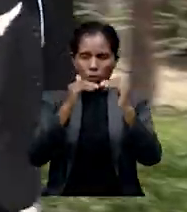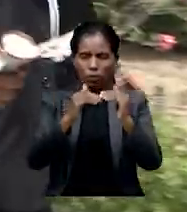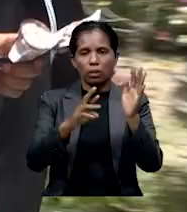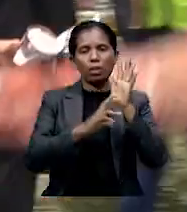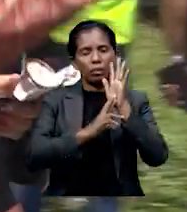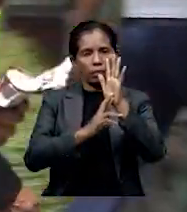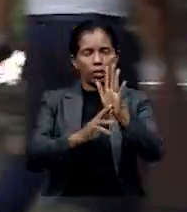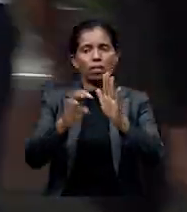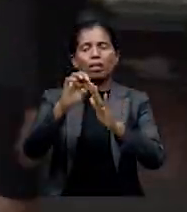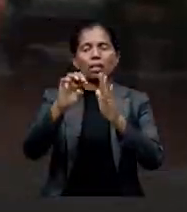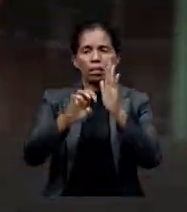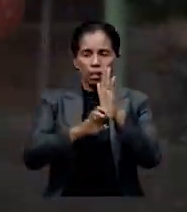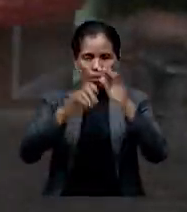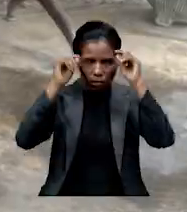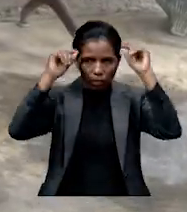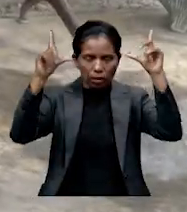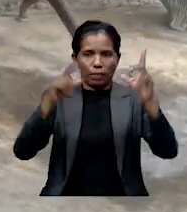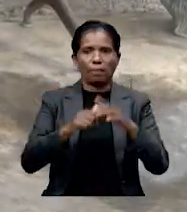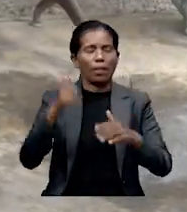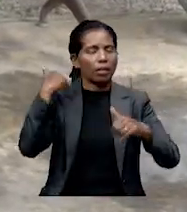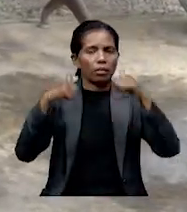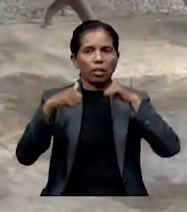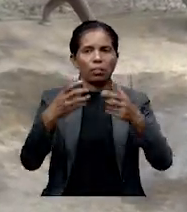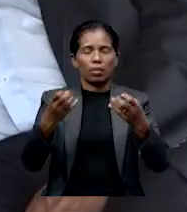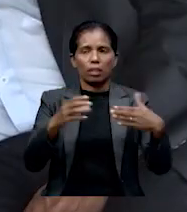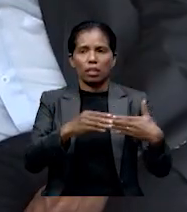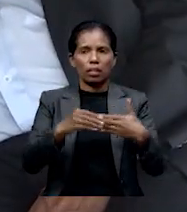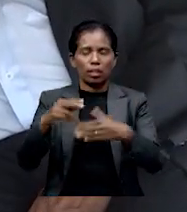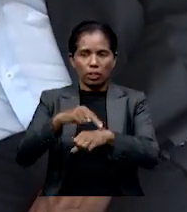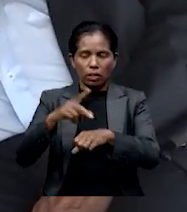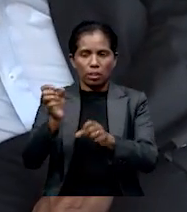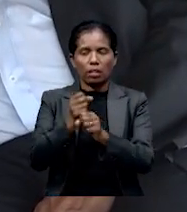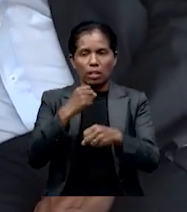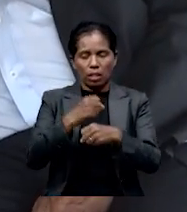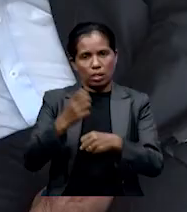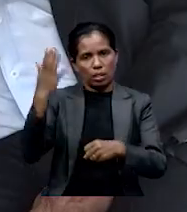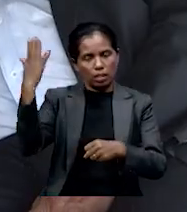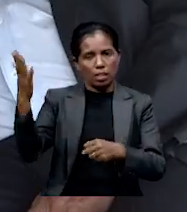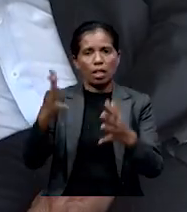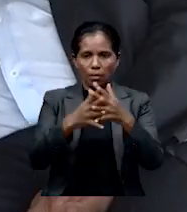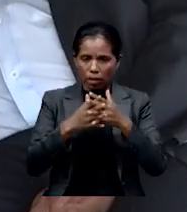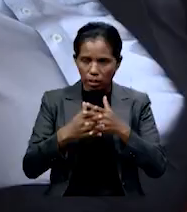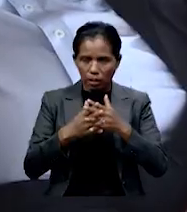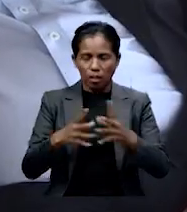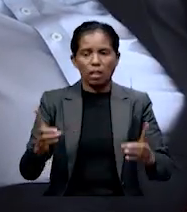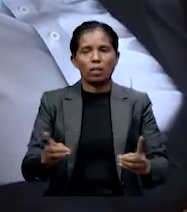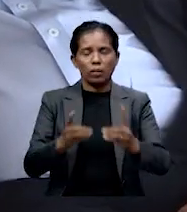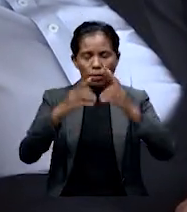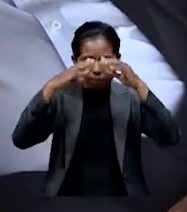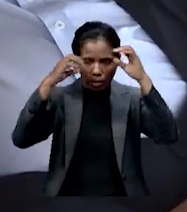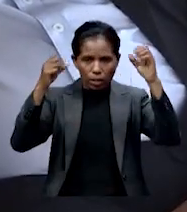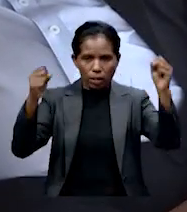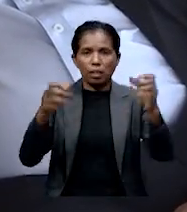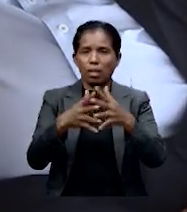representa Estado Timor-Leste. Atividade Barak, líder nacional Nancy Halo e Estados Unidos América, nebe hasoro presidente Estados